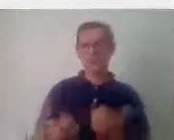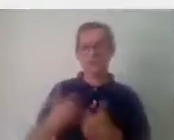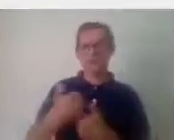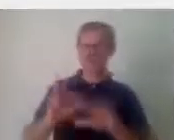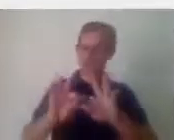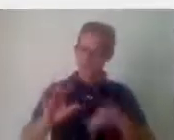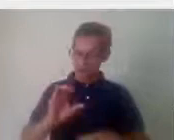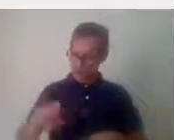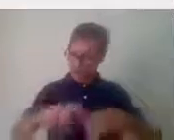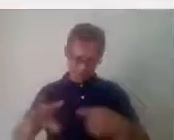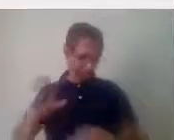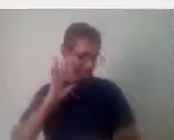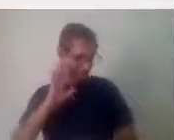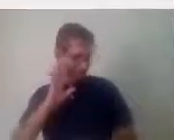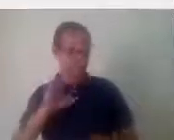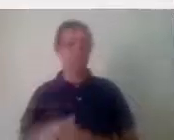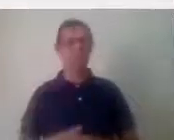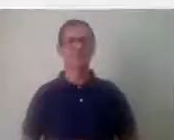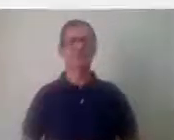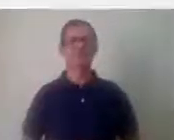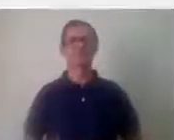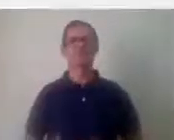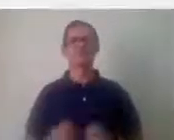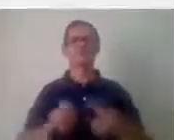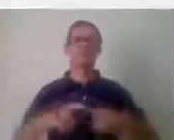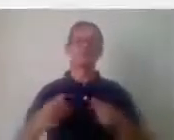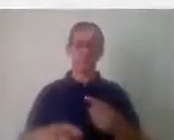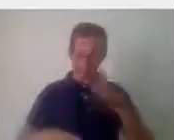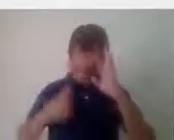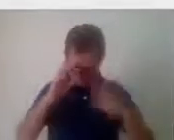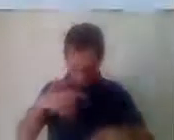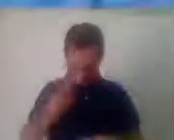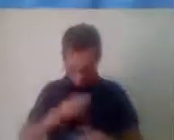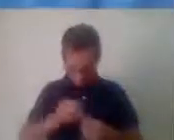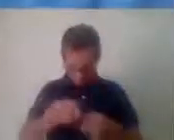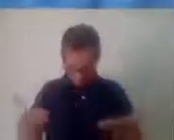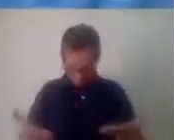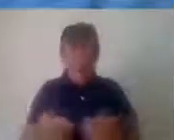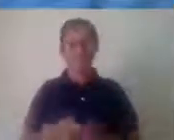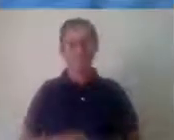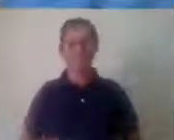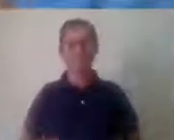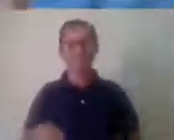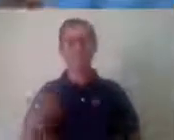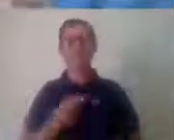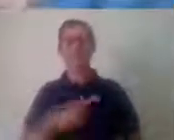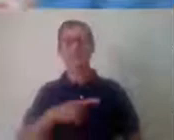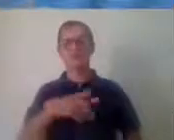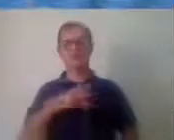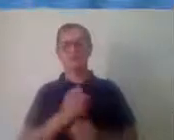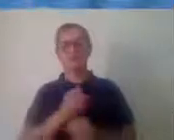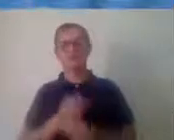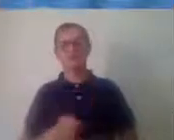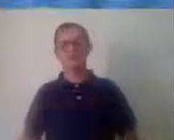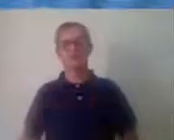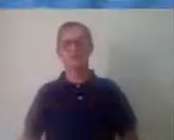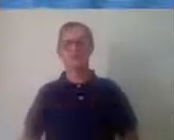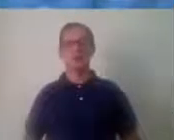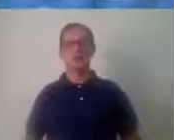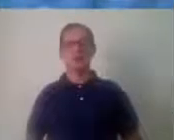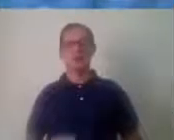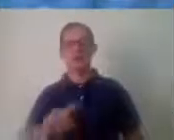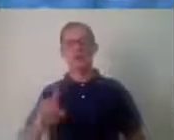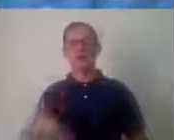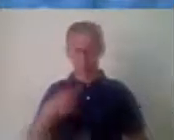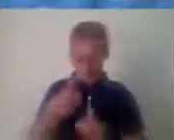tá? Beleza. Então, vamos lá. Vamos pensar o que a gente fez até agora. A gente calculou a derivada,